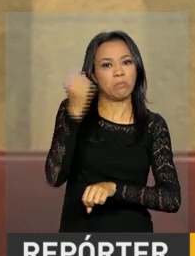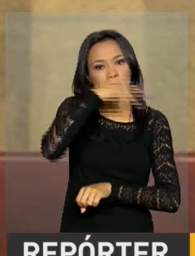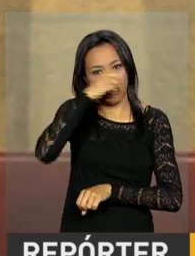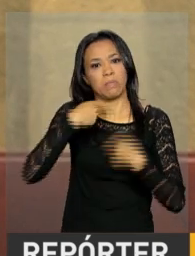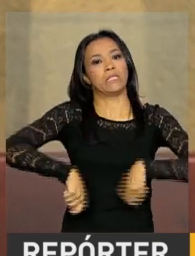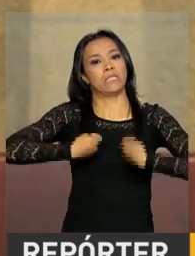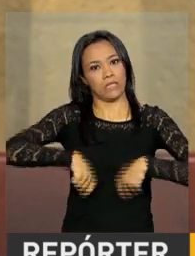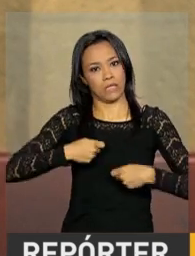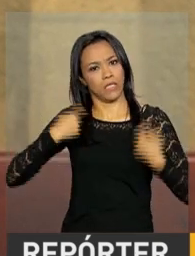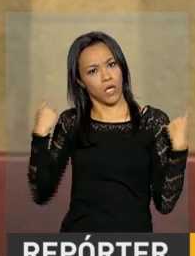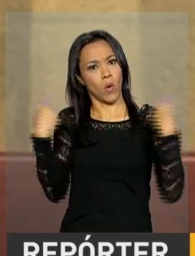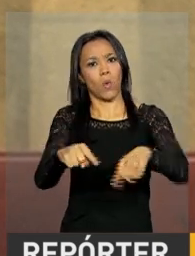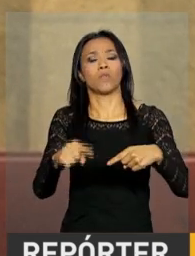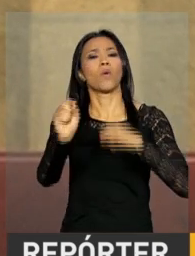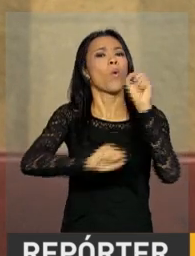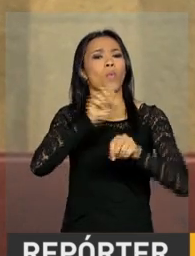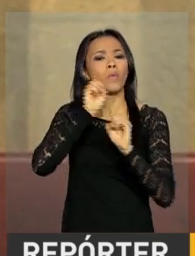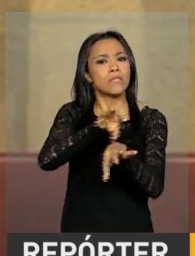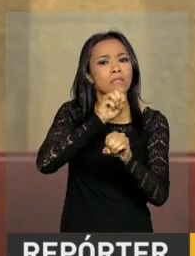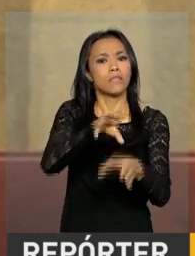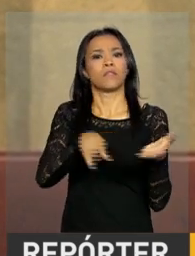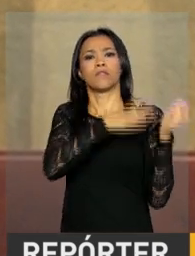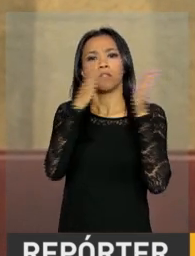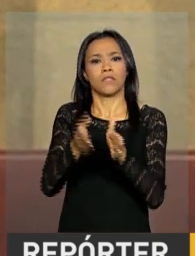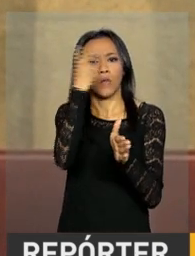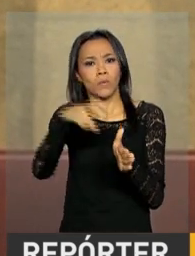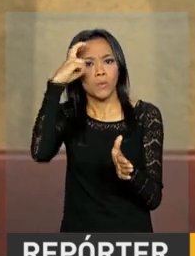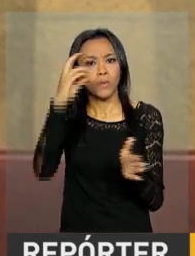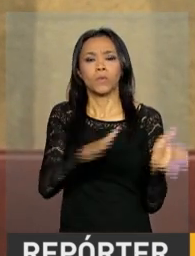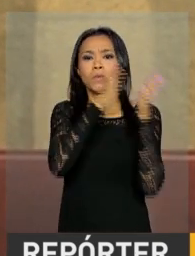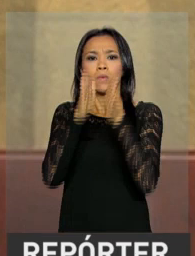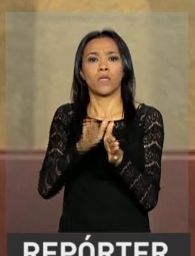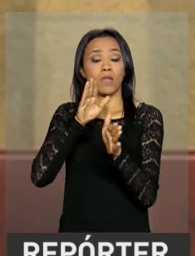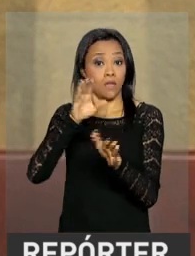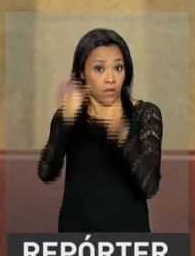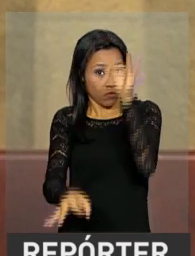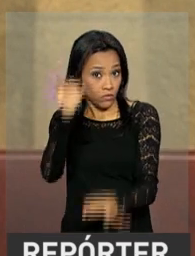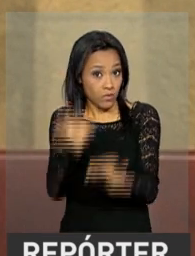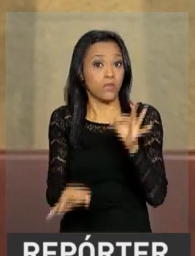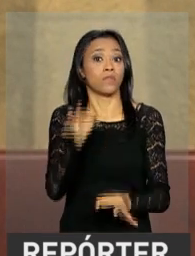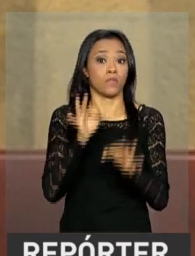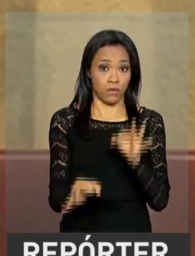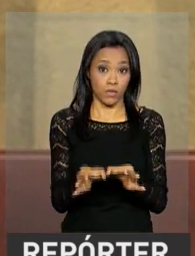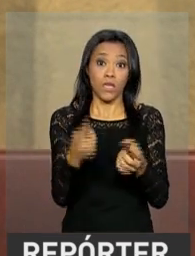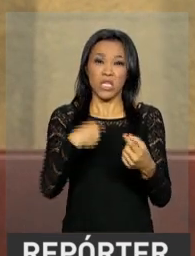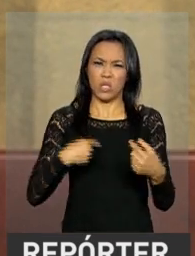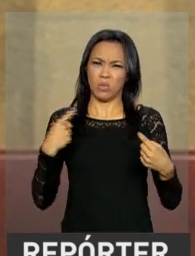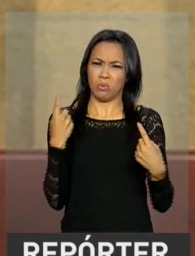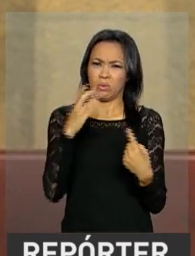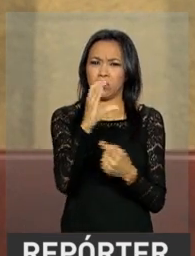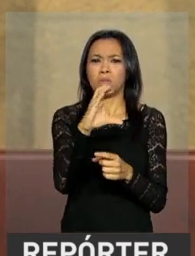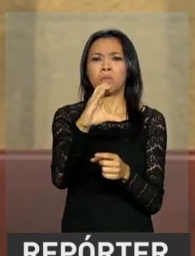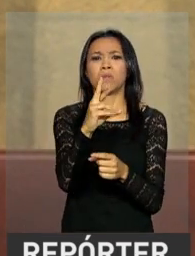sem tréguas com as armas da educação da cultura do diálogo e da justiça e os crimes motivados pelo